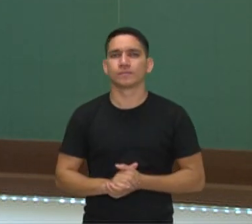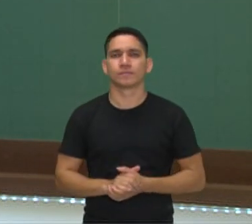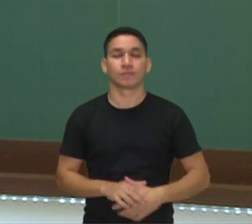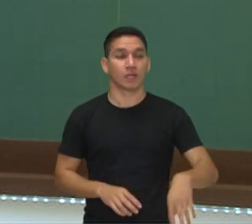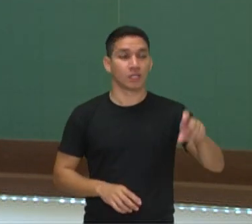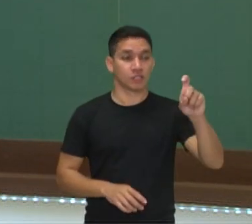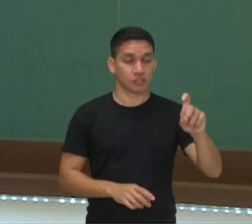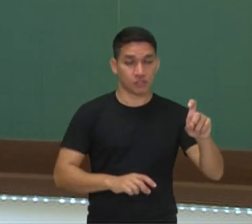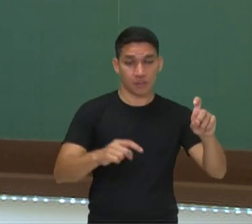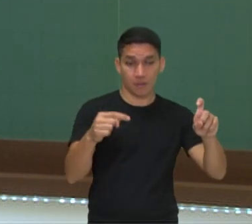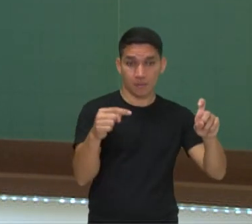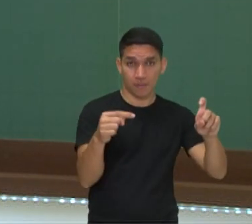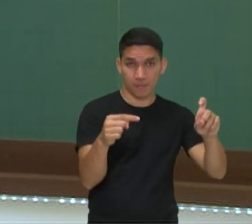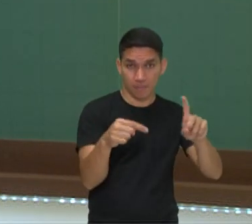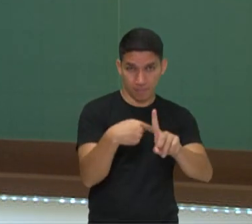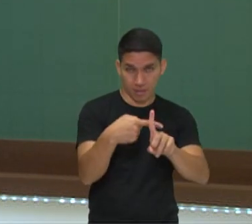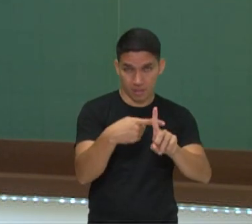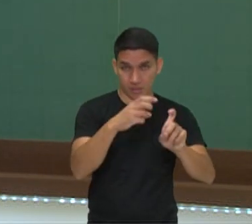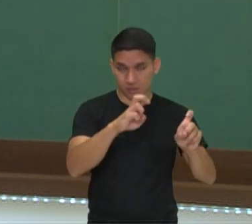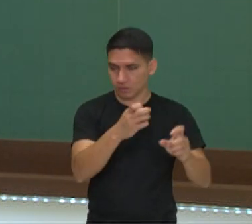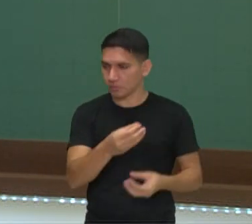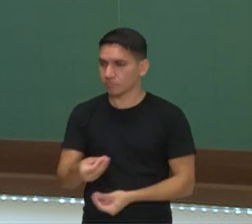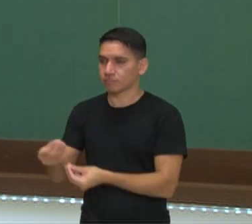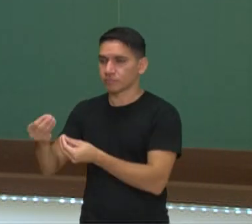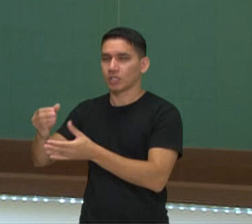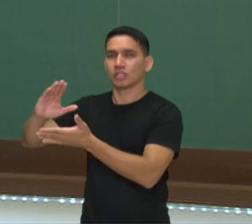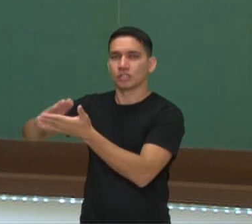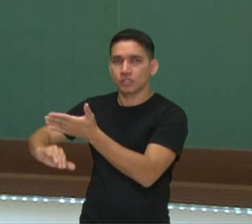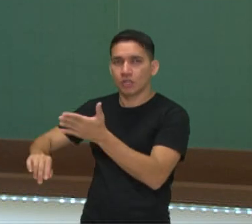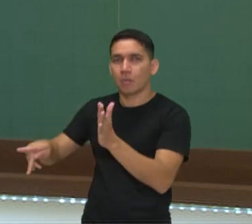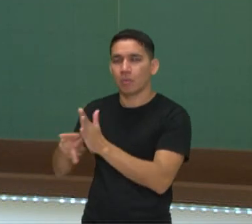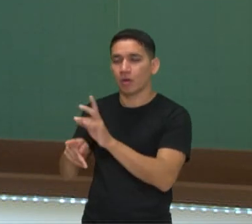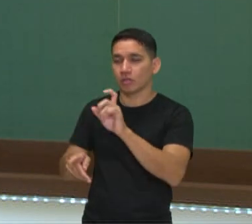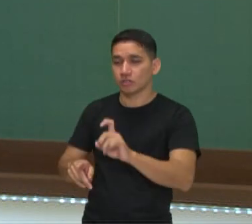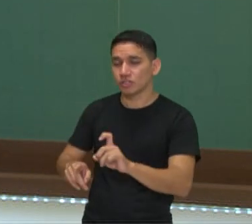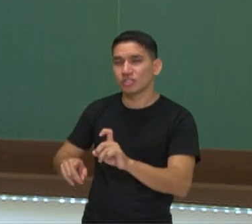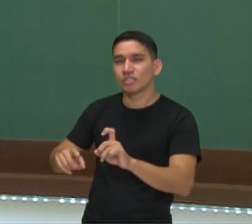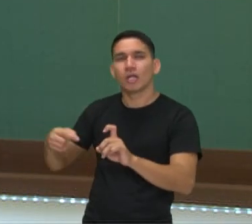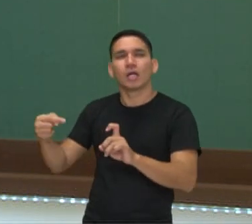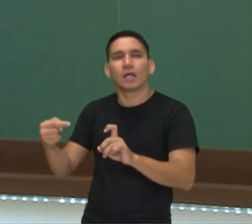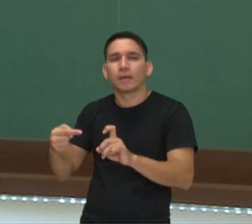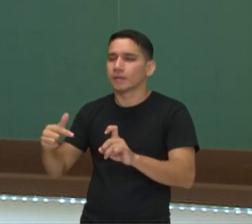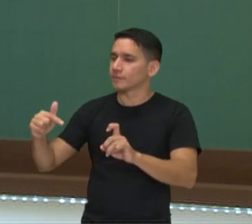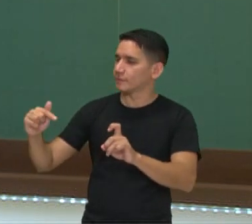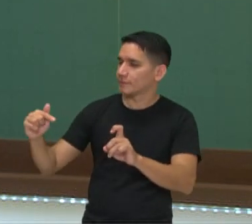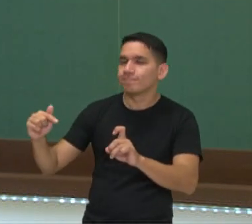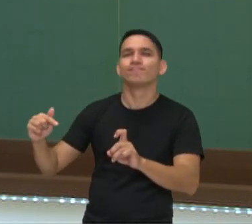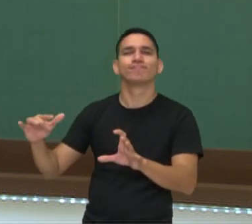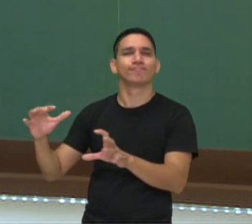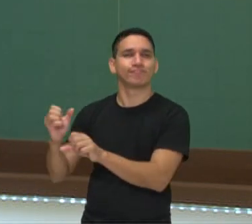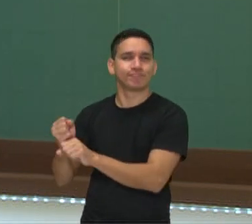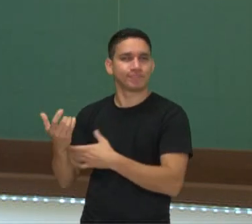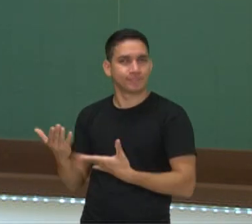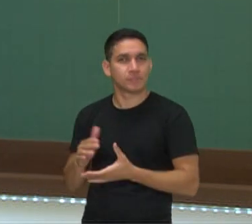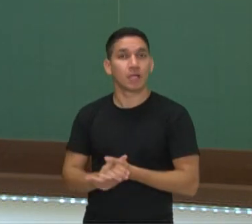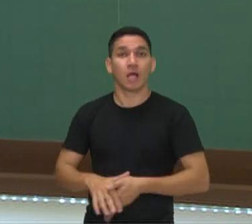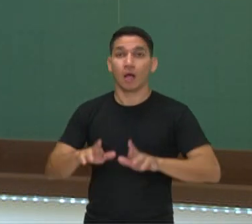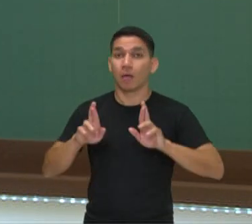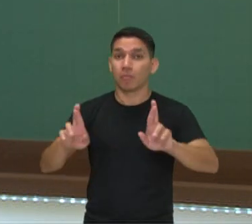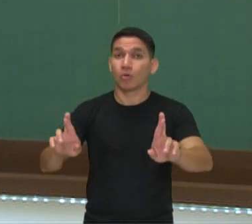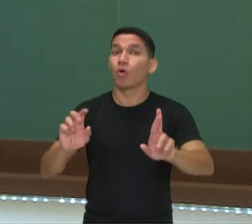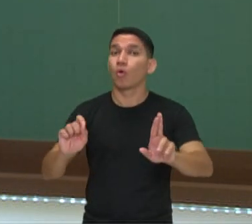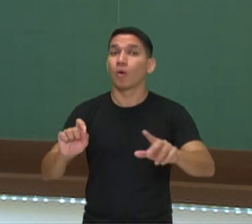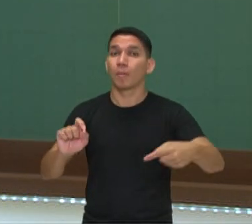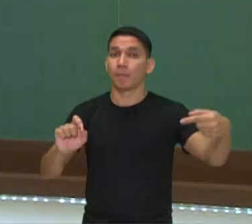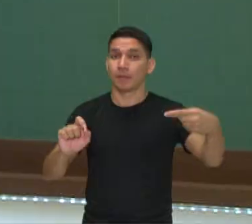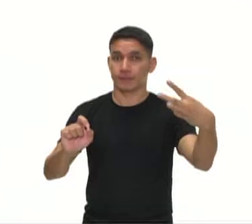5 diminuindo, devo 2, devo 5, devo 7. Então, as duas soluções dessa equação são